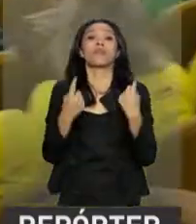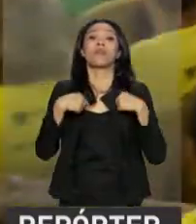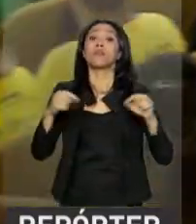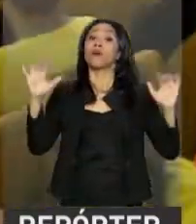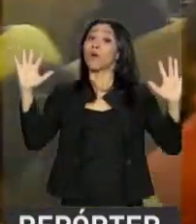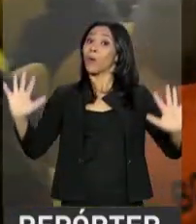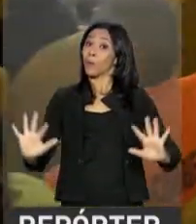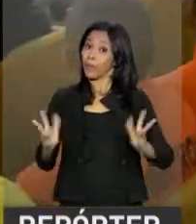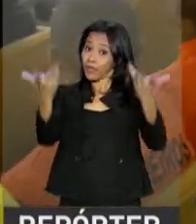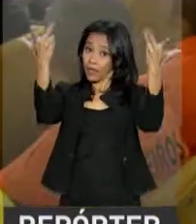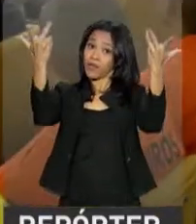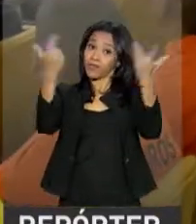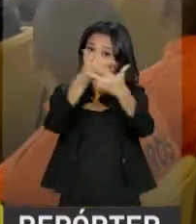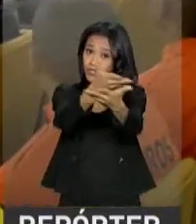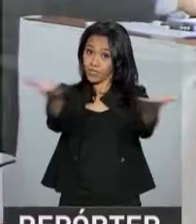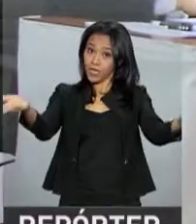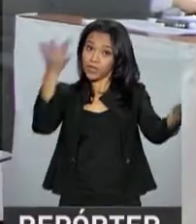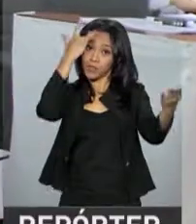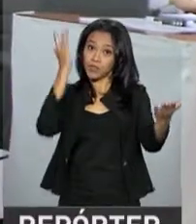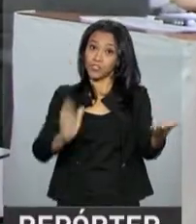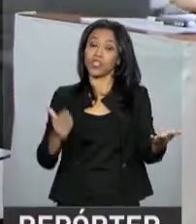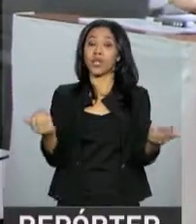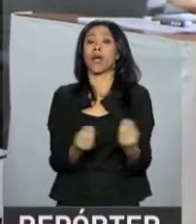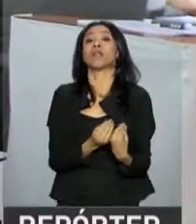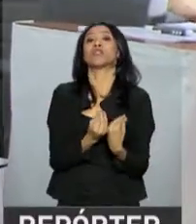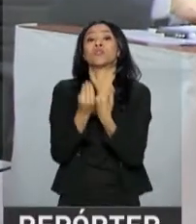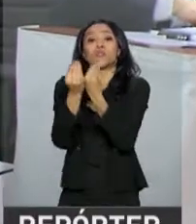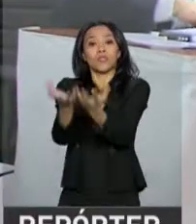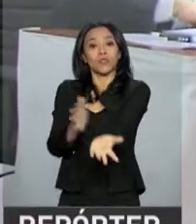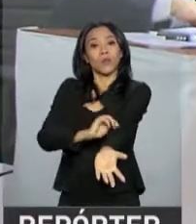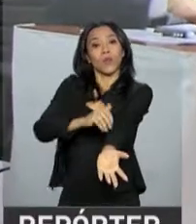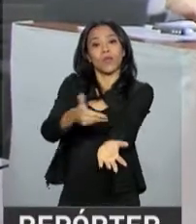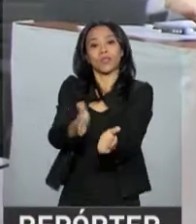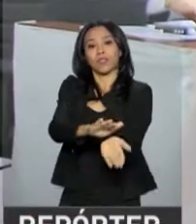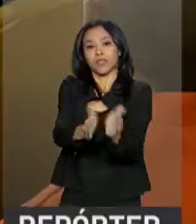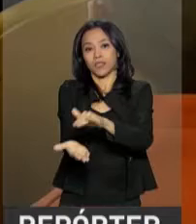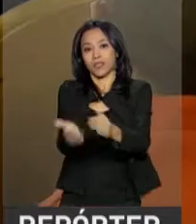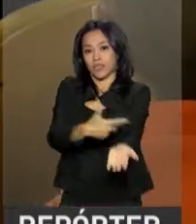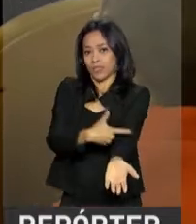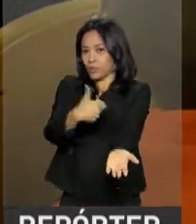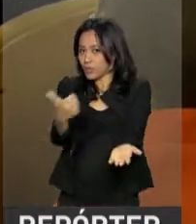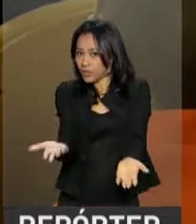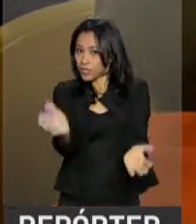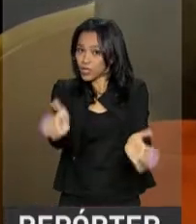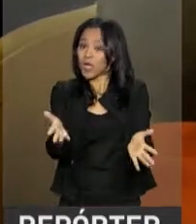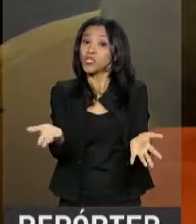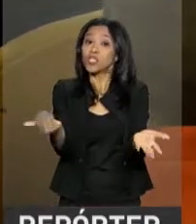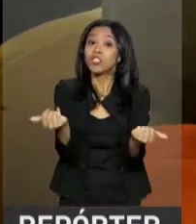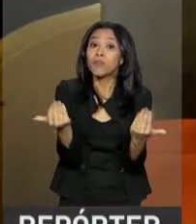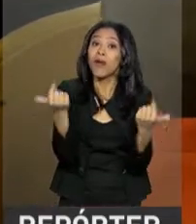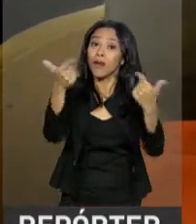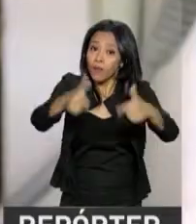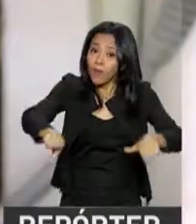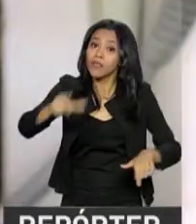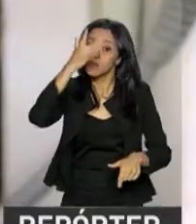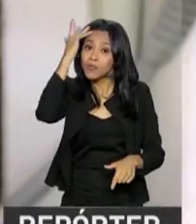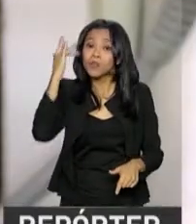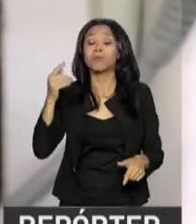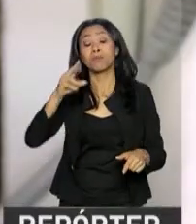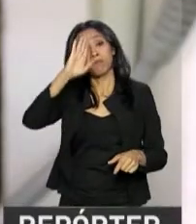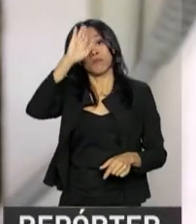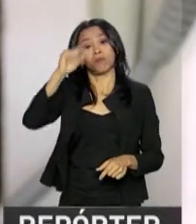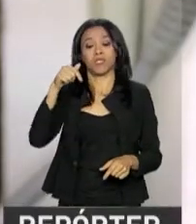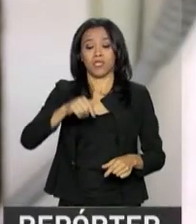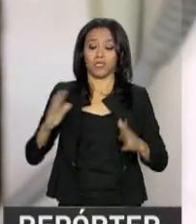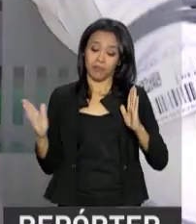àqueles que já são doadores o ministério que é atrair novos voluntários especialmente nesta época do ano quando os estoques